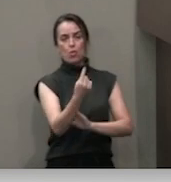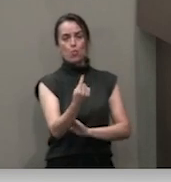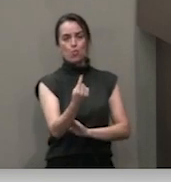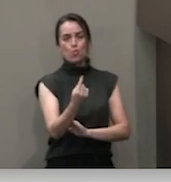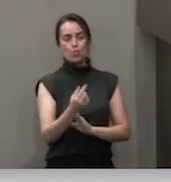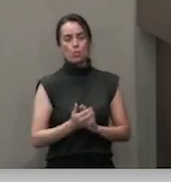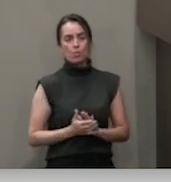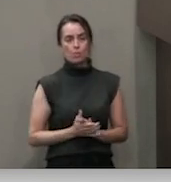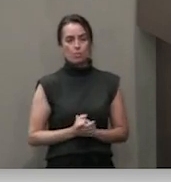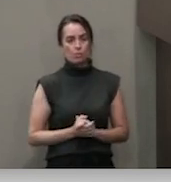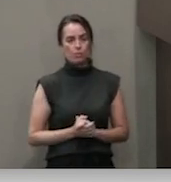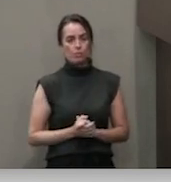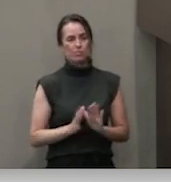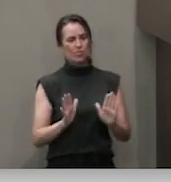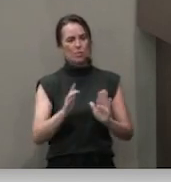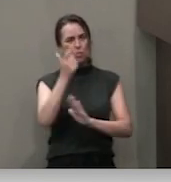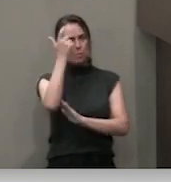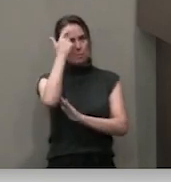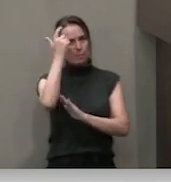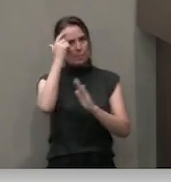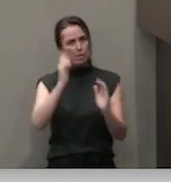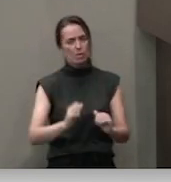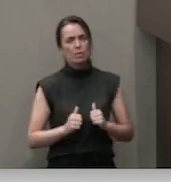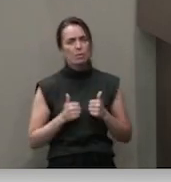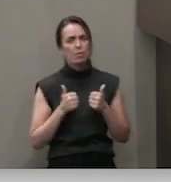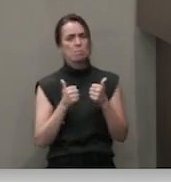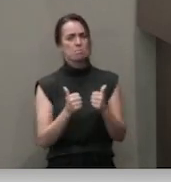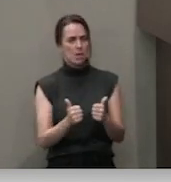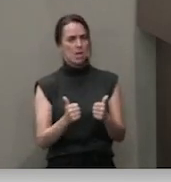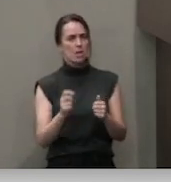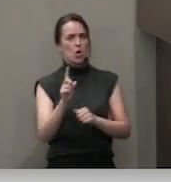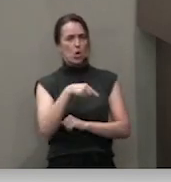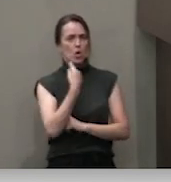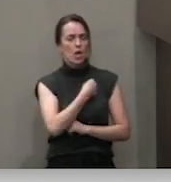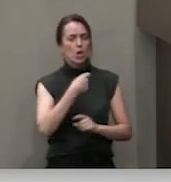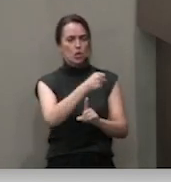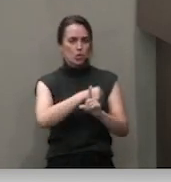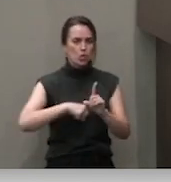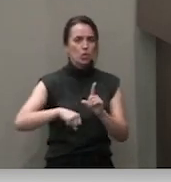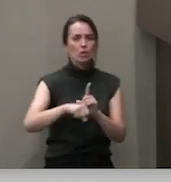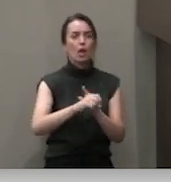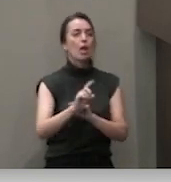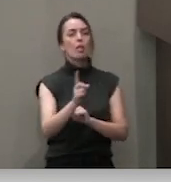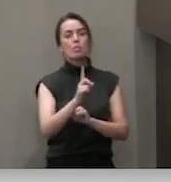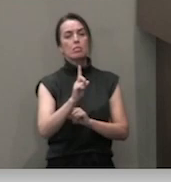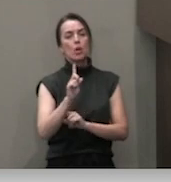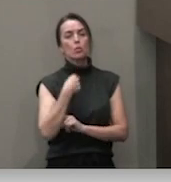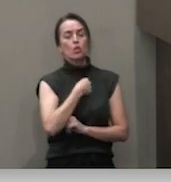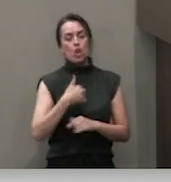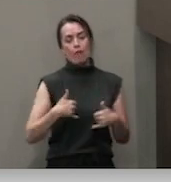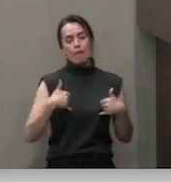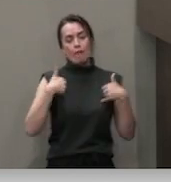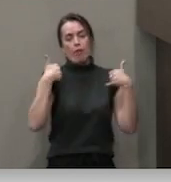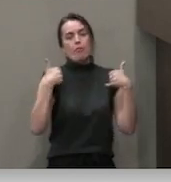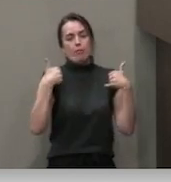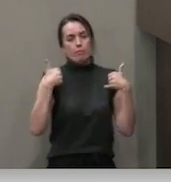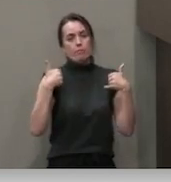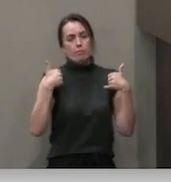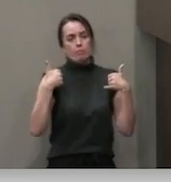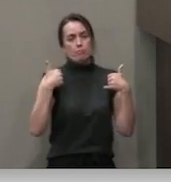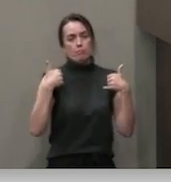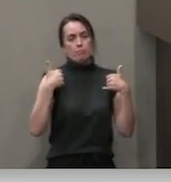saúde Vamos pensar melhor vamos pensar na nossa sociedade não no nosso preciosismo e não nas nossas